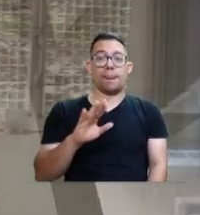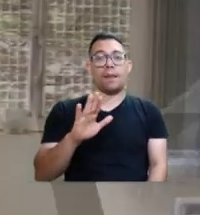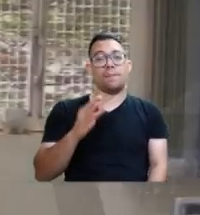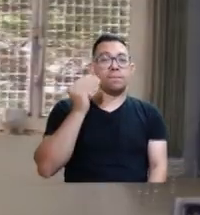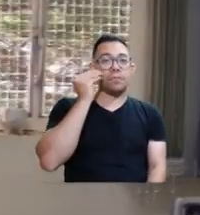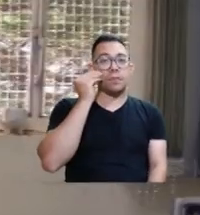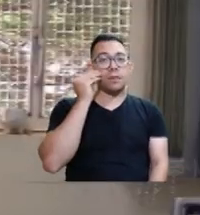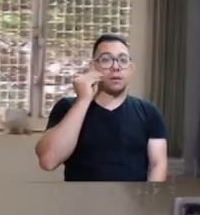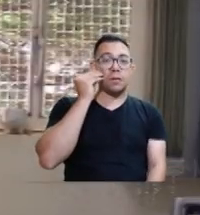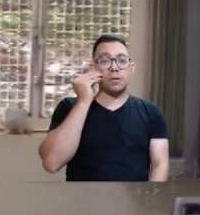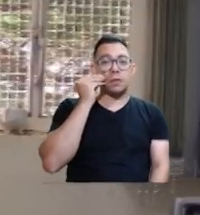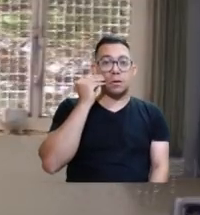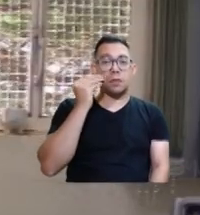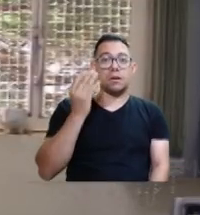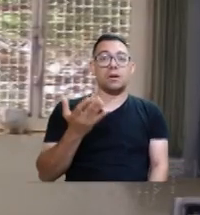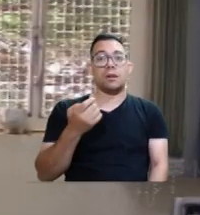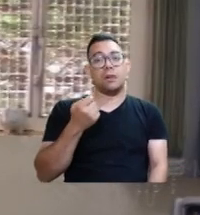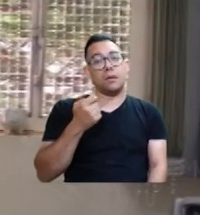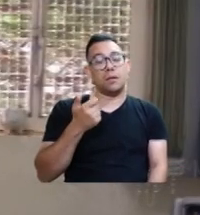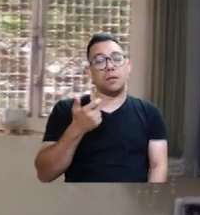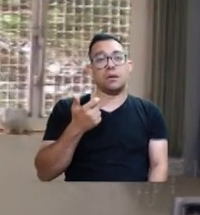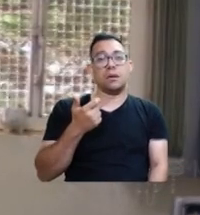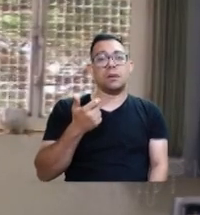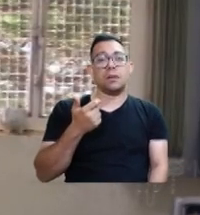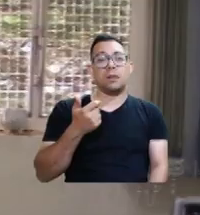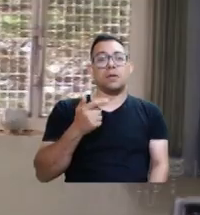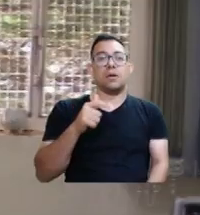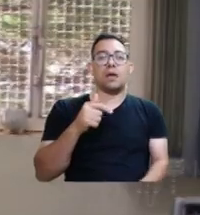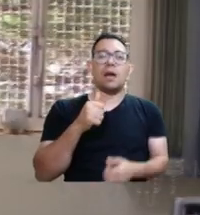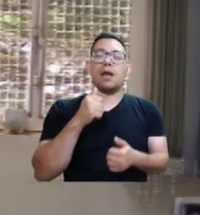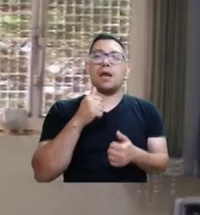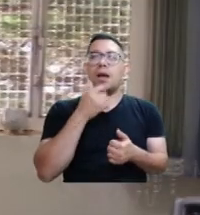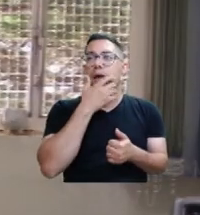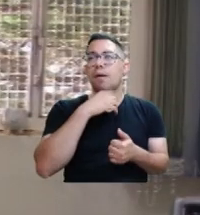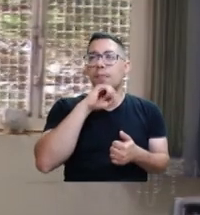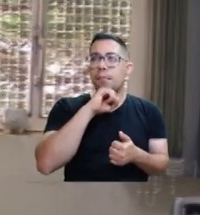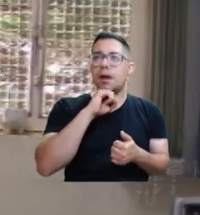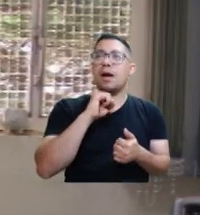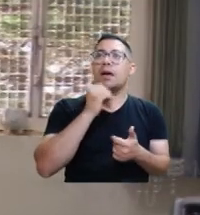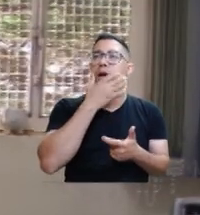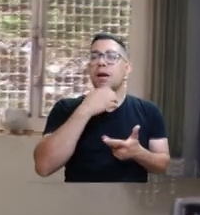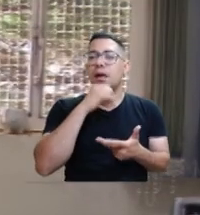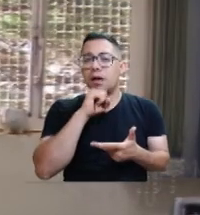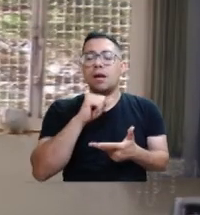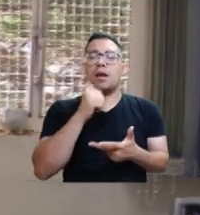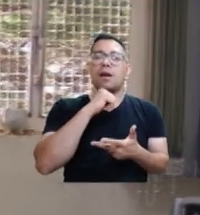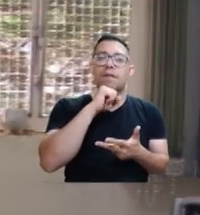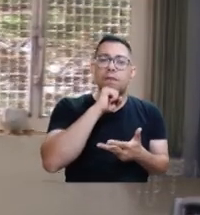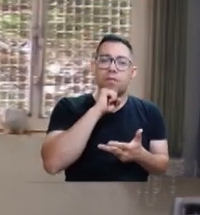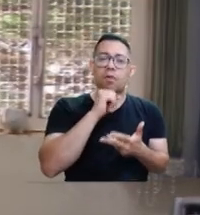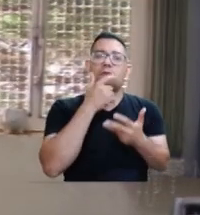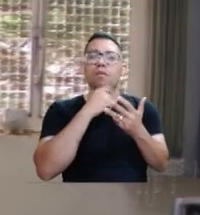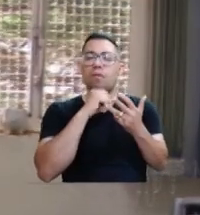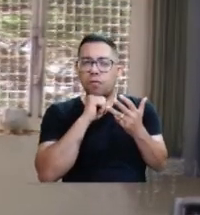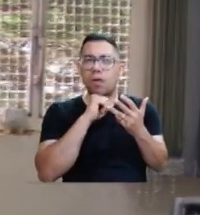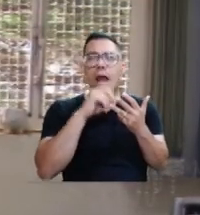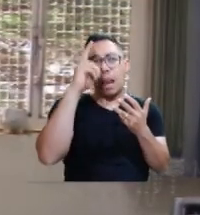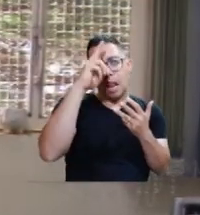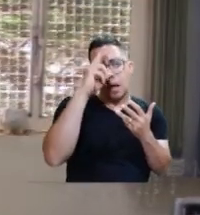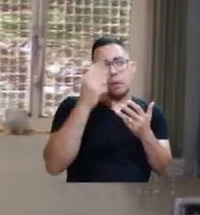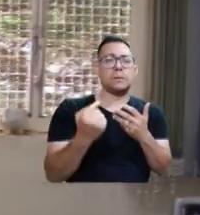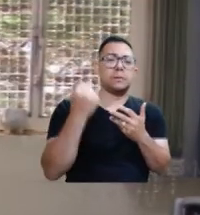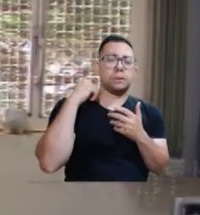pequeno. A Gibiteca até um uso um pouco maior, mas com a Gramofone eu imagino que o uso vai ser menor. Porque vai ser um pai ou um avô